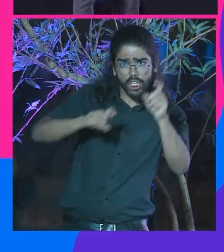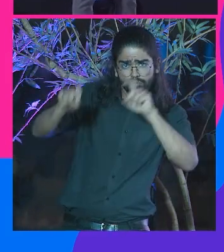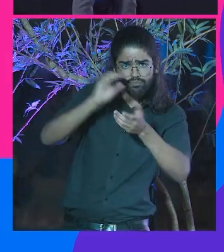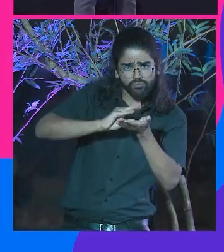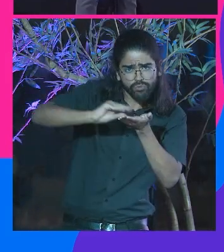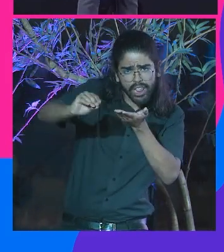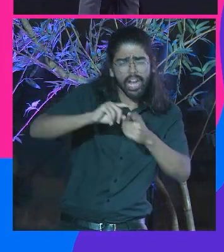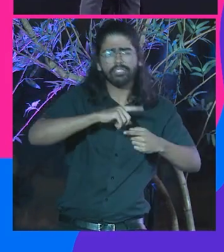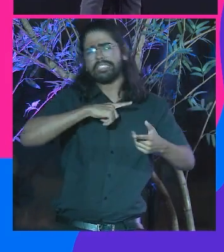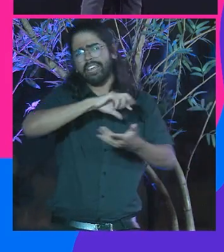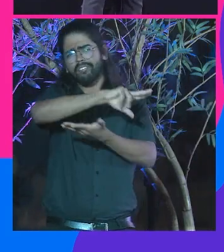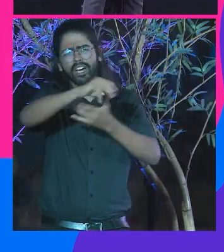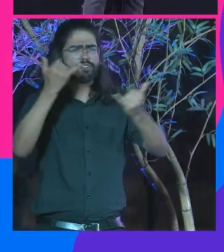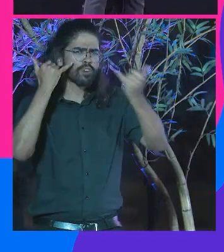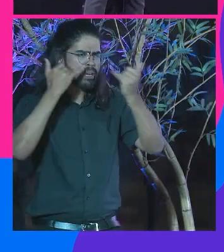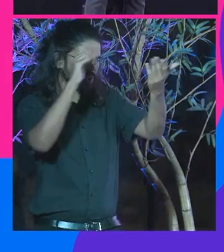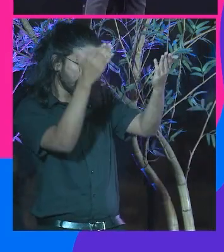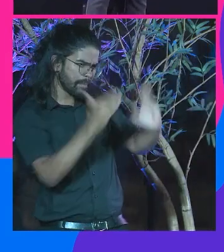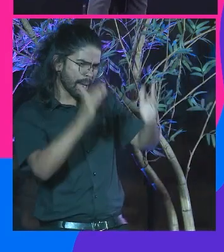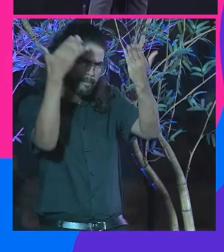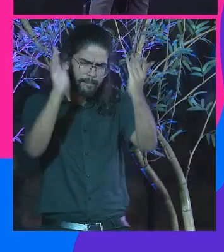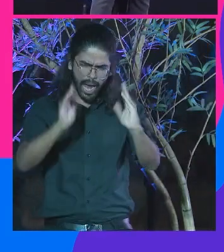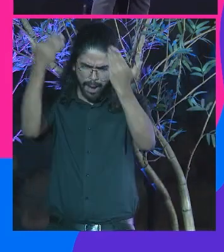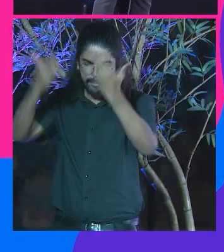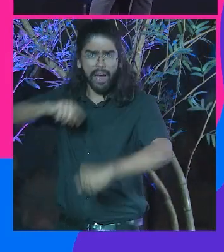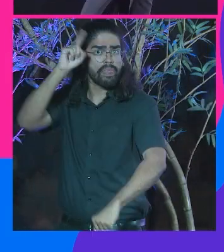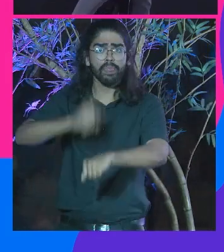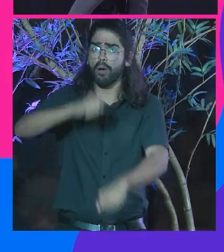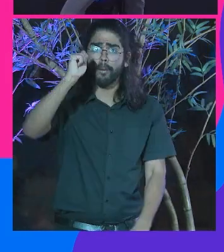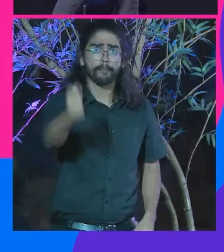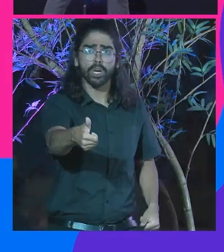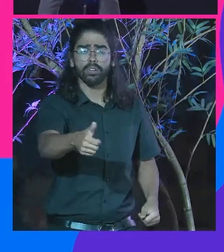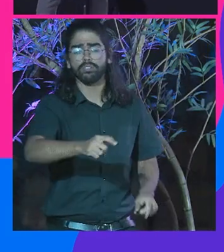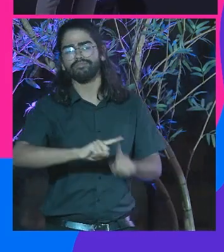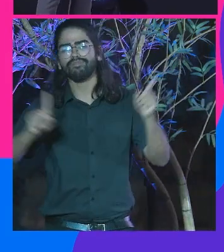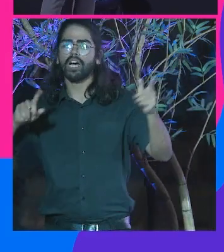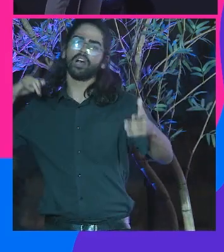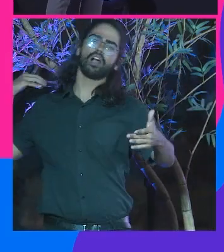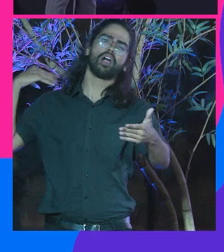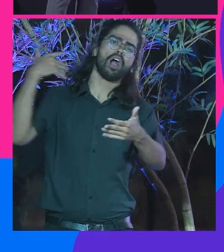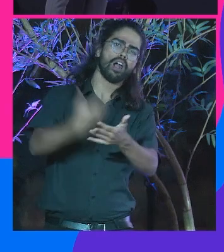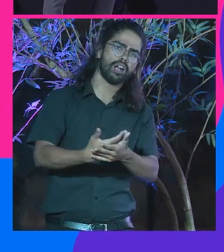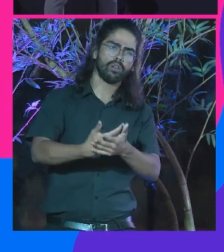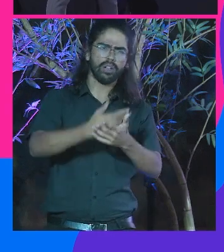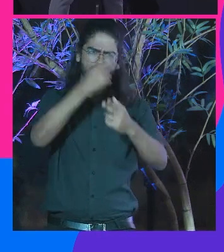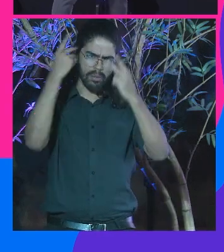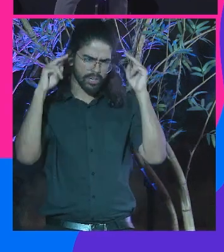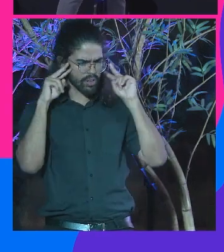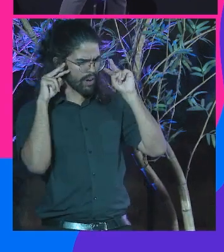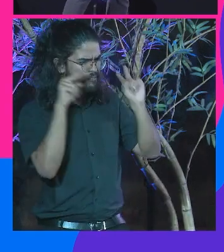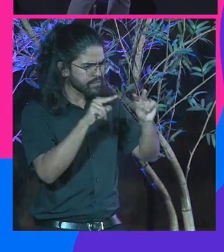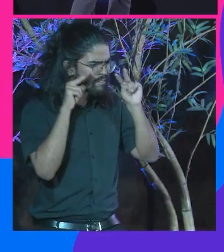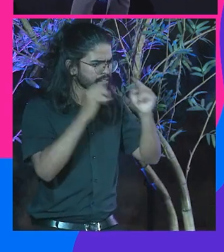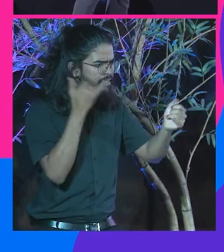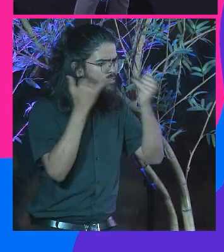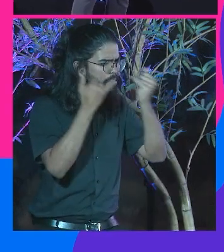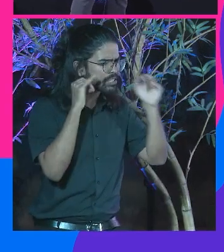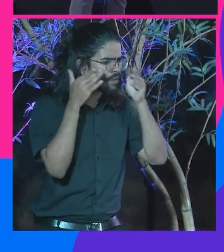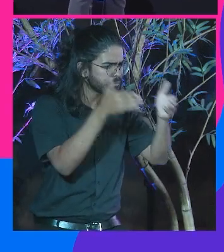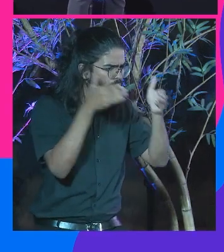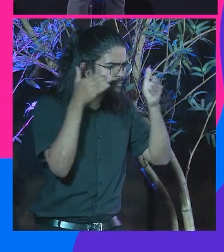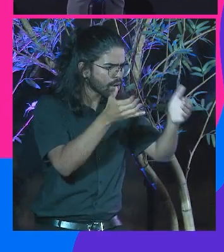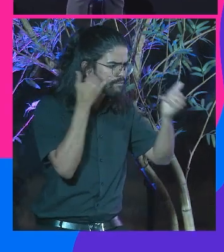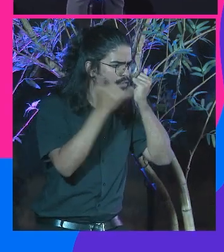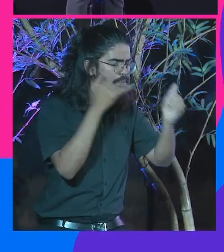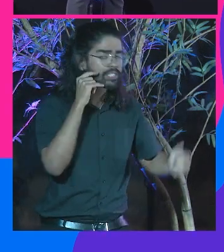analisar a informação em tempo real. Até aqui, todos olhavam para as mesmas informações, até a